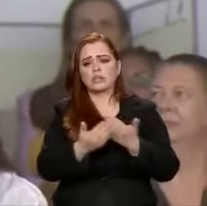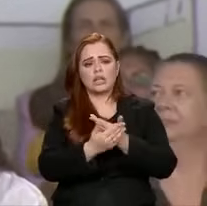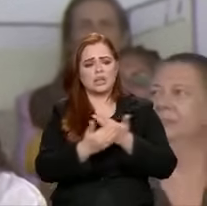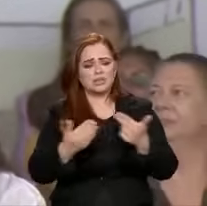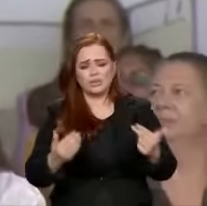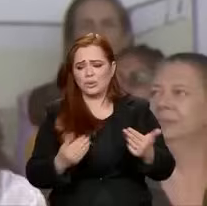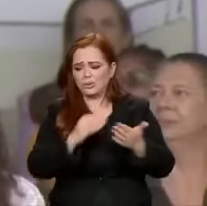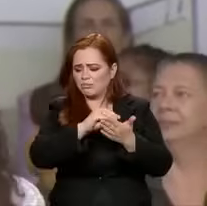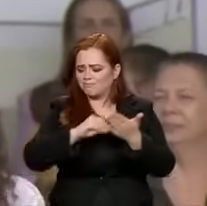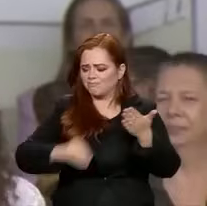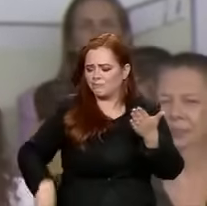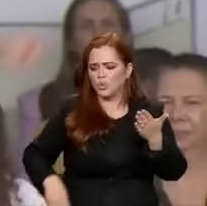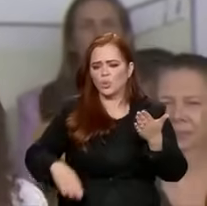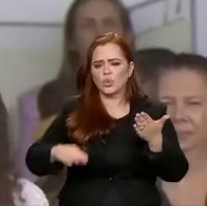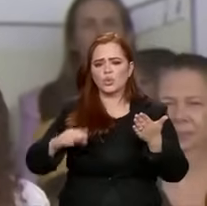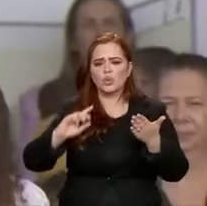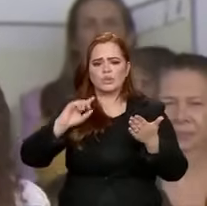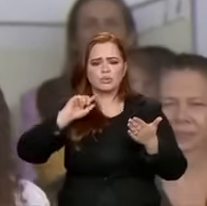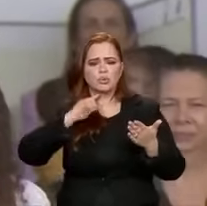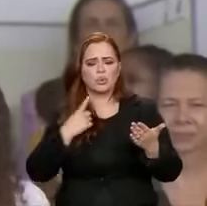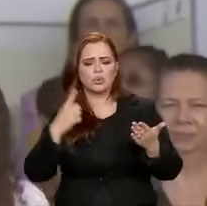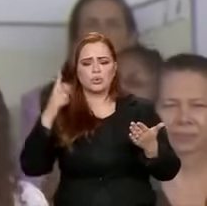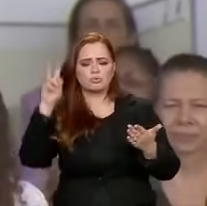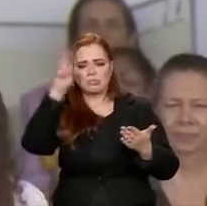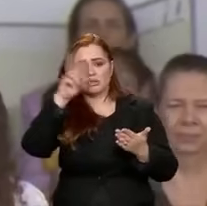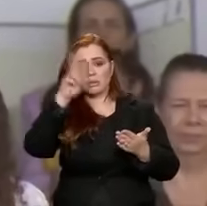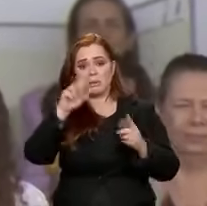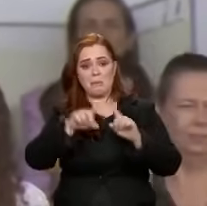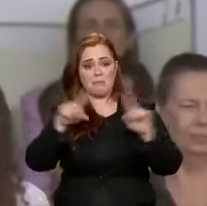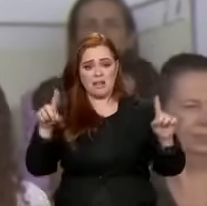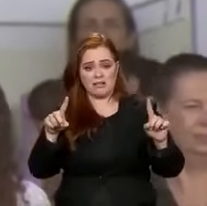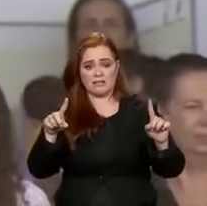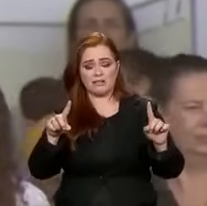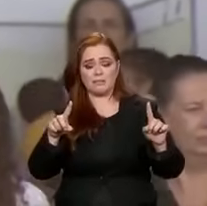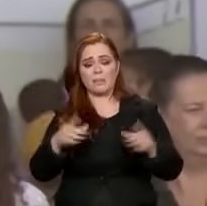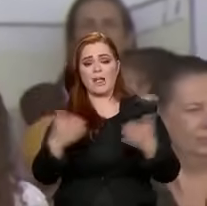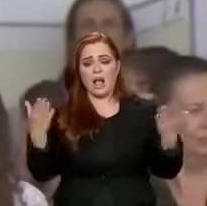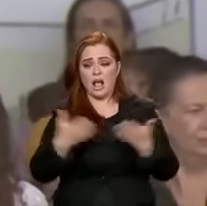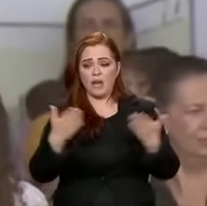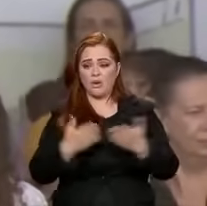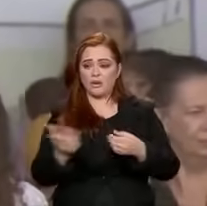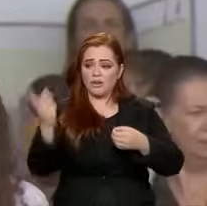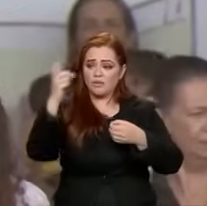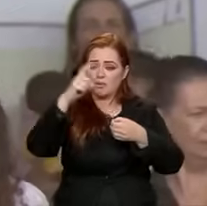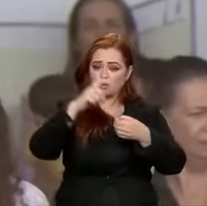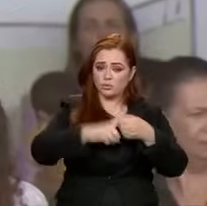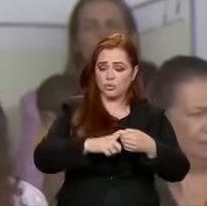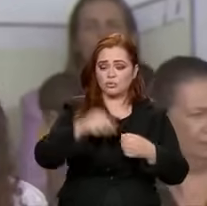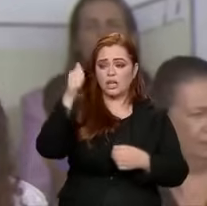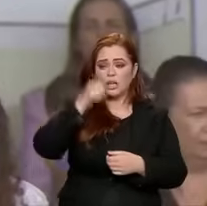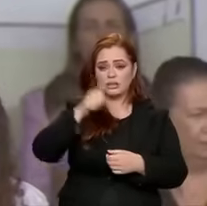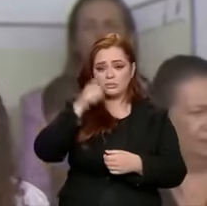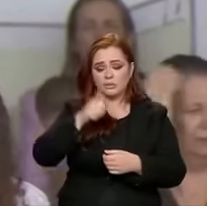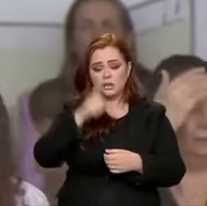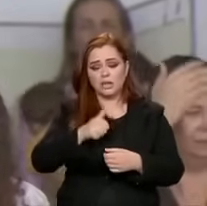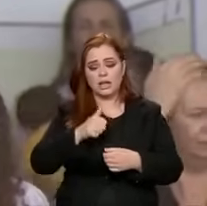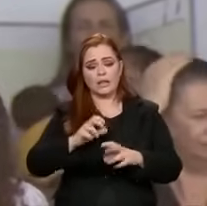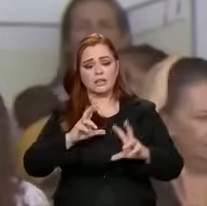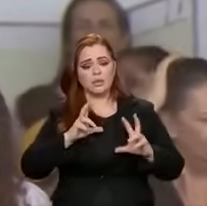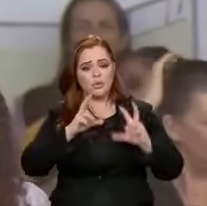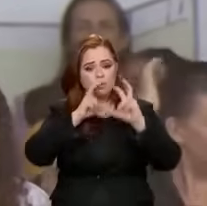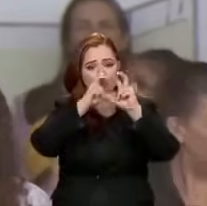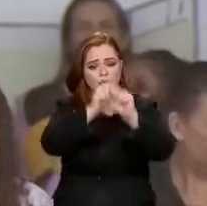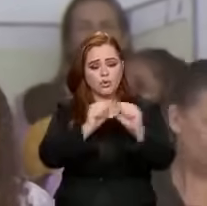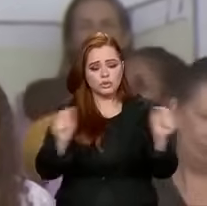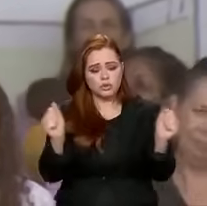para o lixo da história e a Margarida está aqui a semente dela nessas praças com